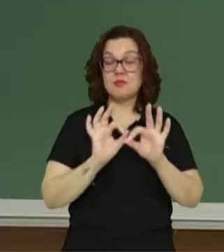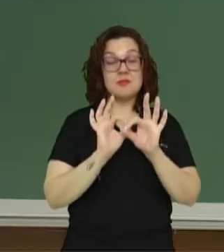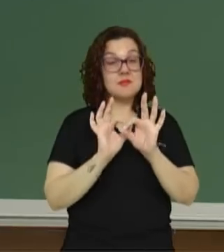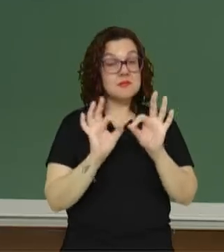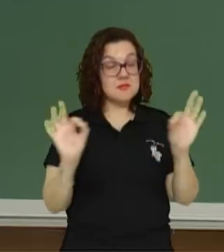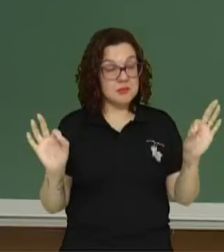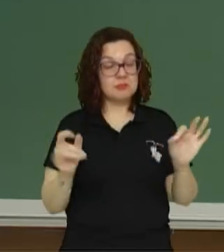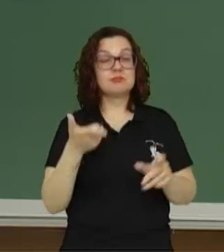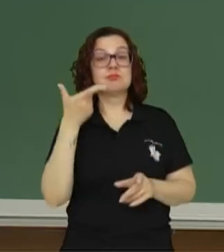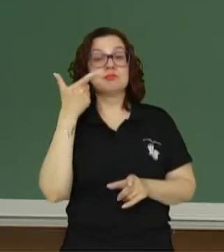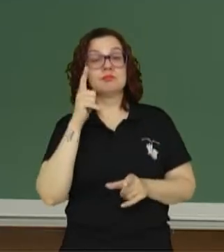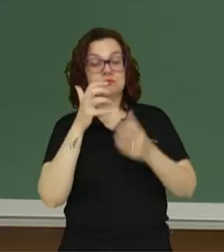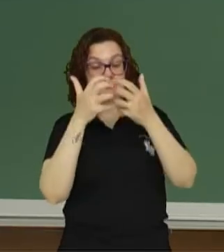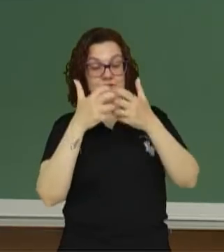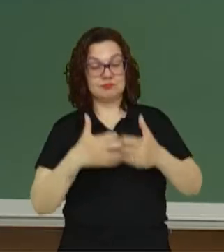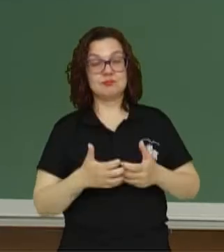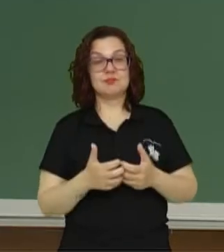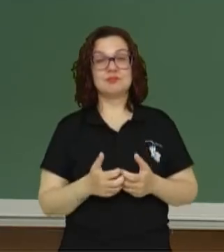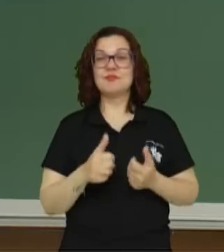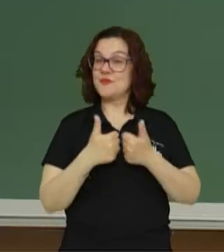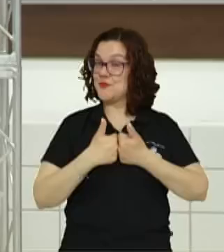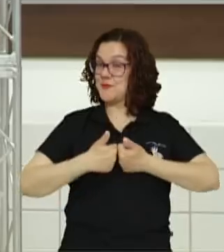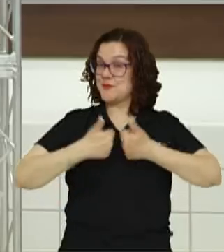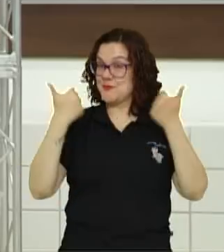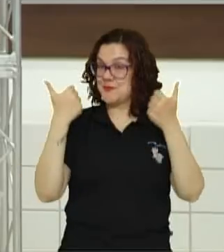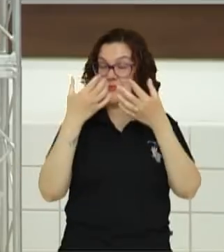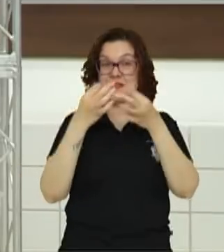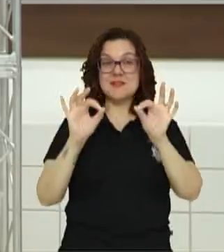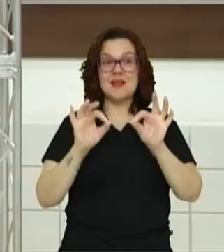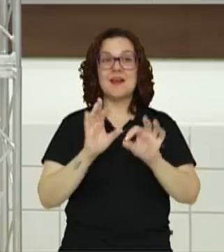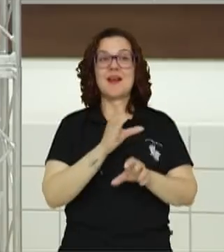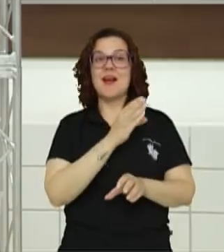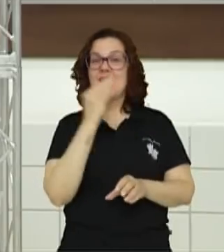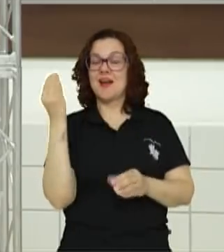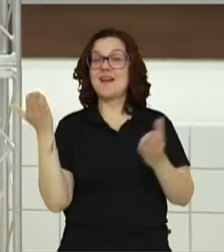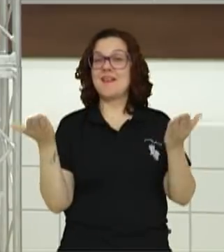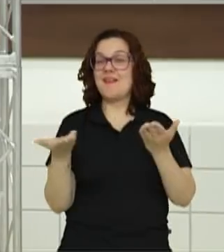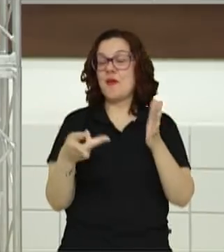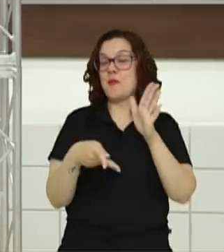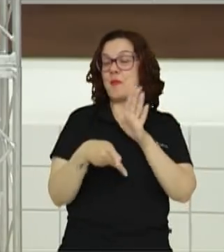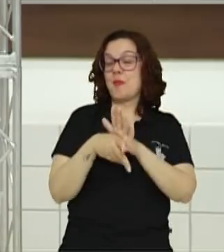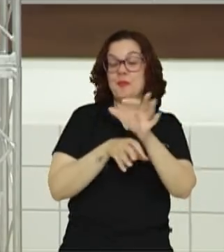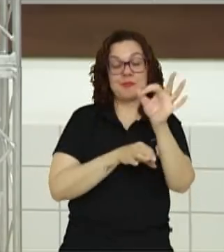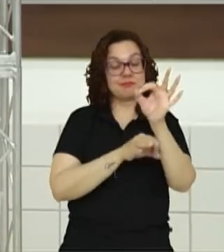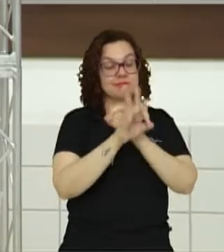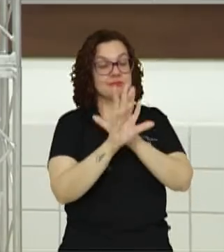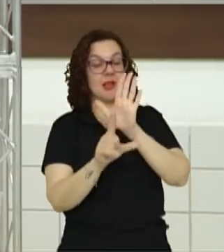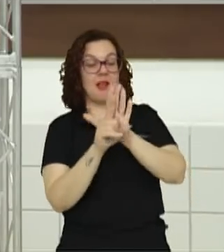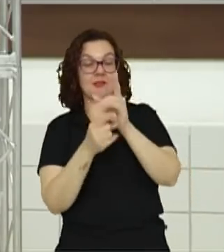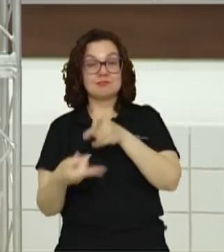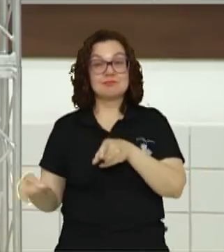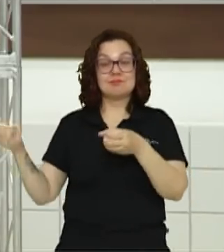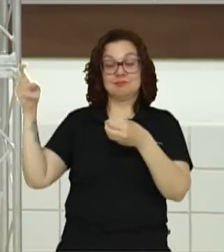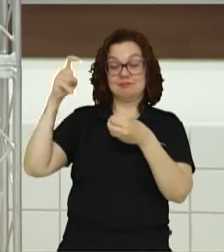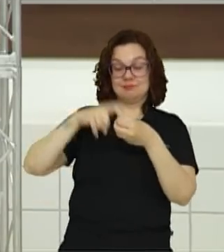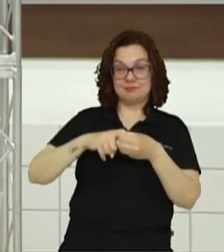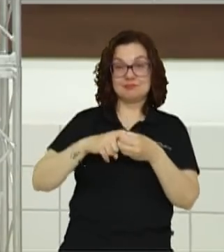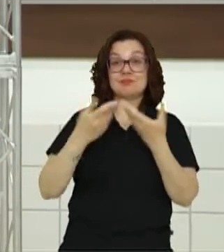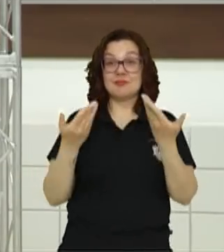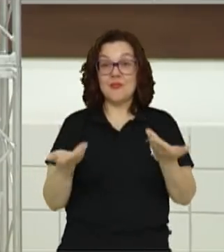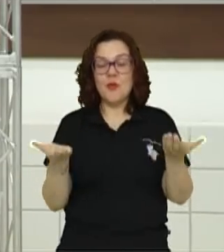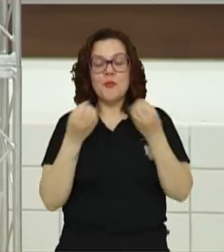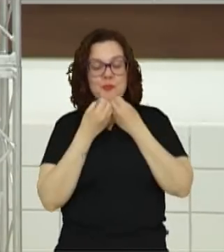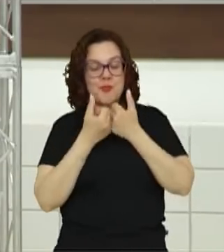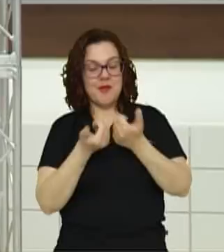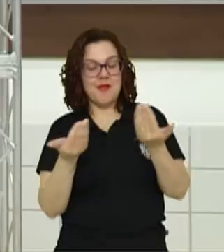Fechou? Conseguiram fazer? Tudo certo? Estão craques agora em lei de recorrência? Muito bem.